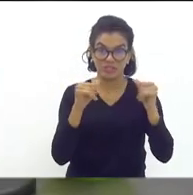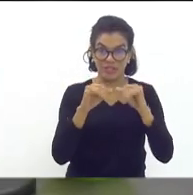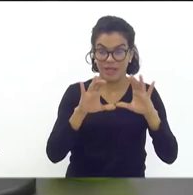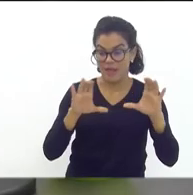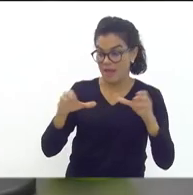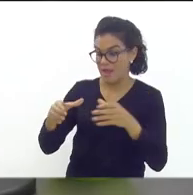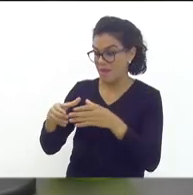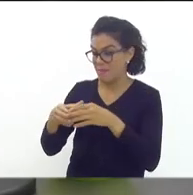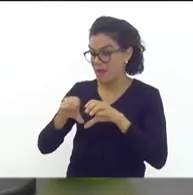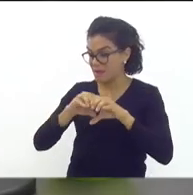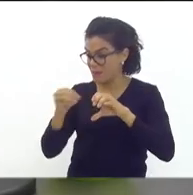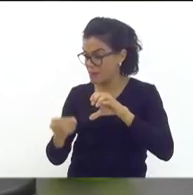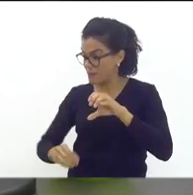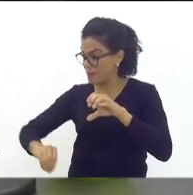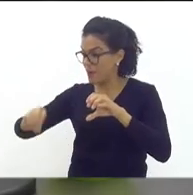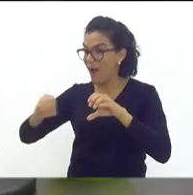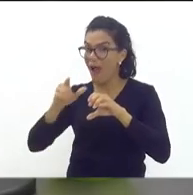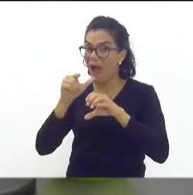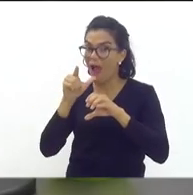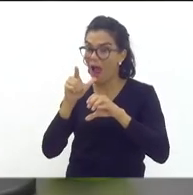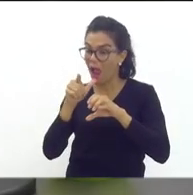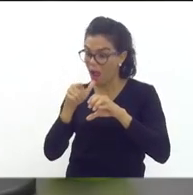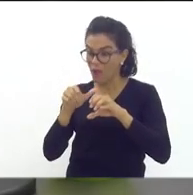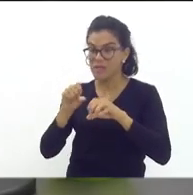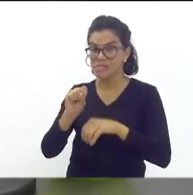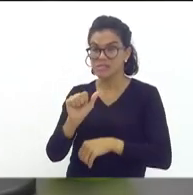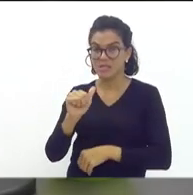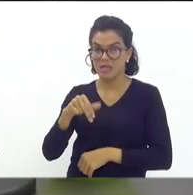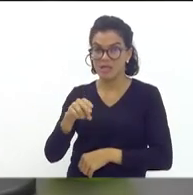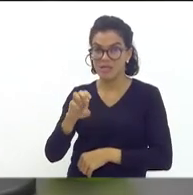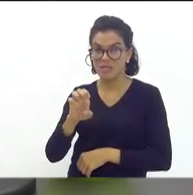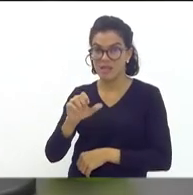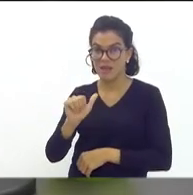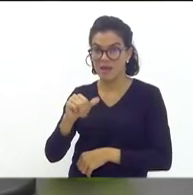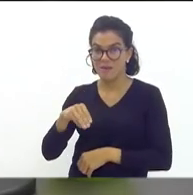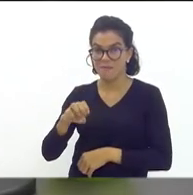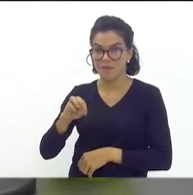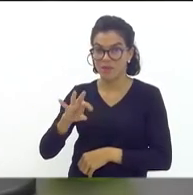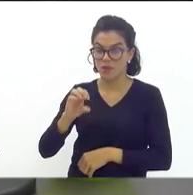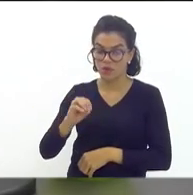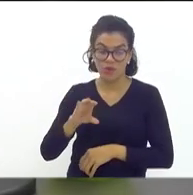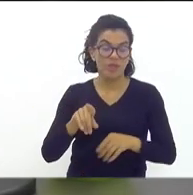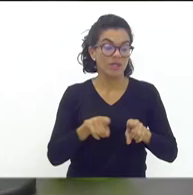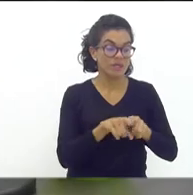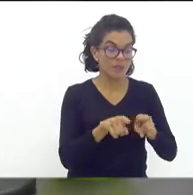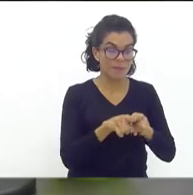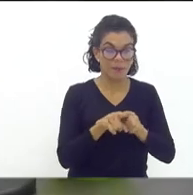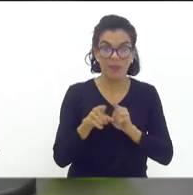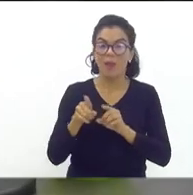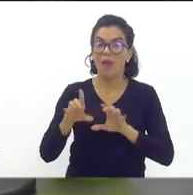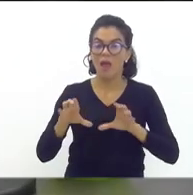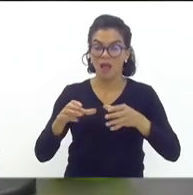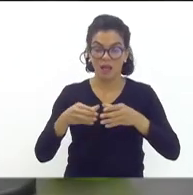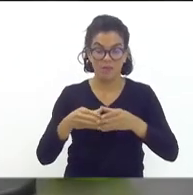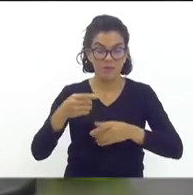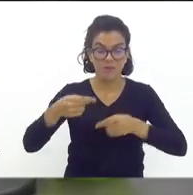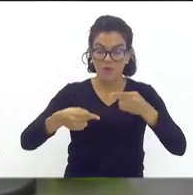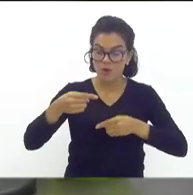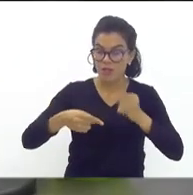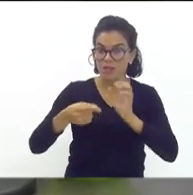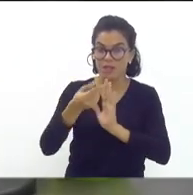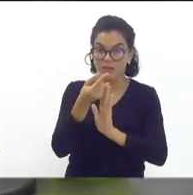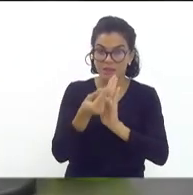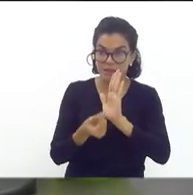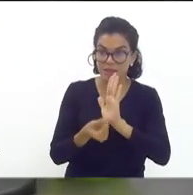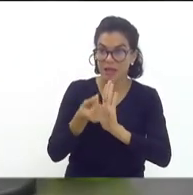de saneamento é a nossa Câmara de saneamento e a Câmara de política tarifária então essa parte